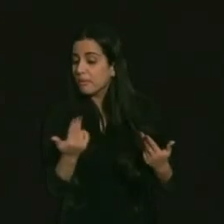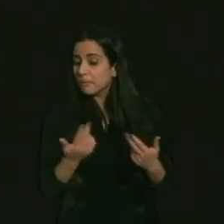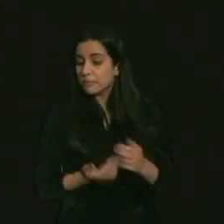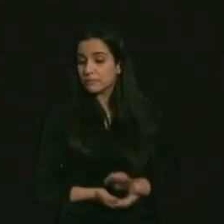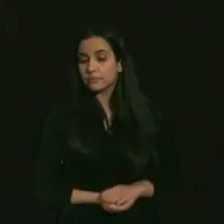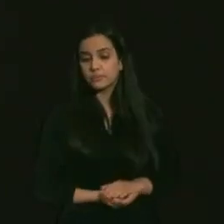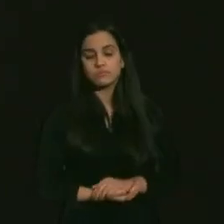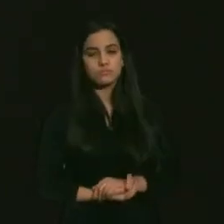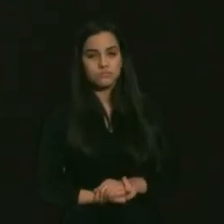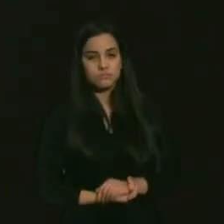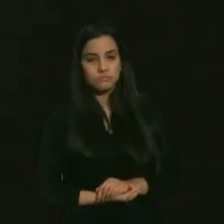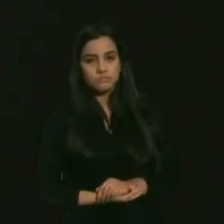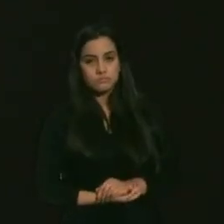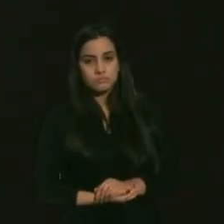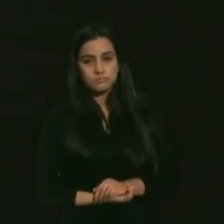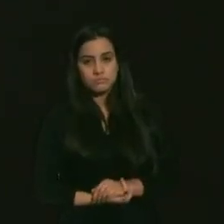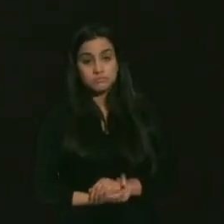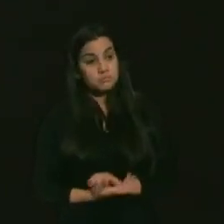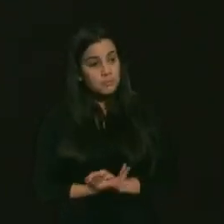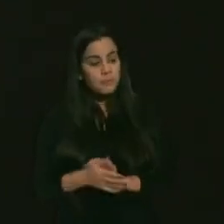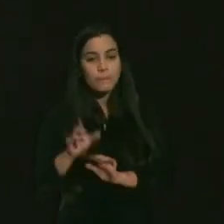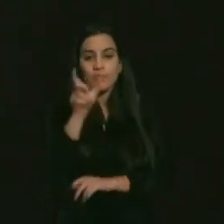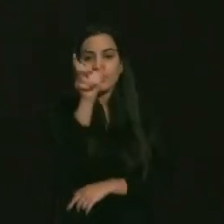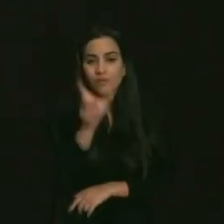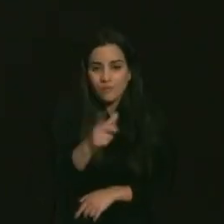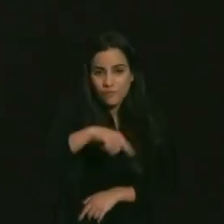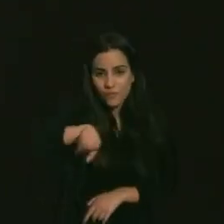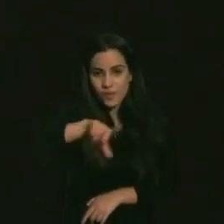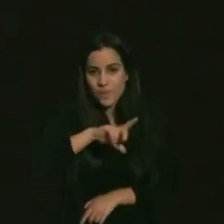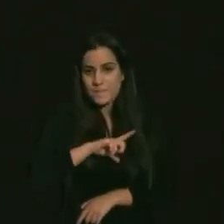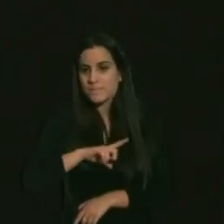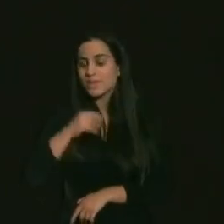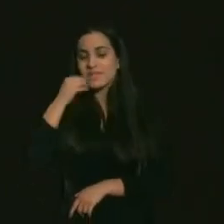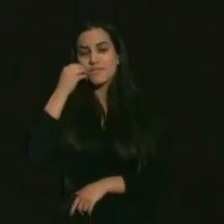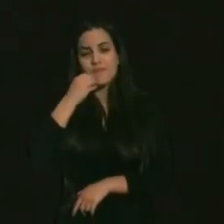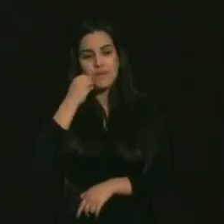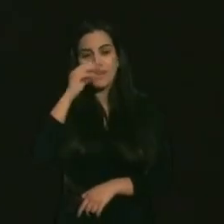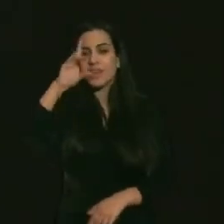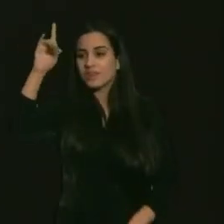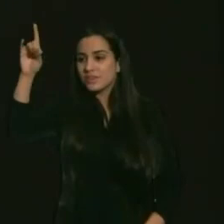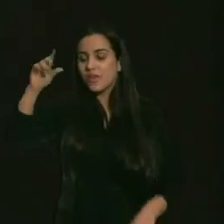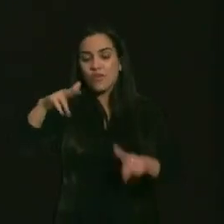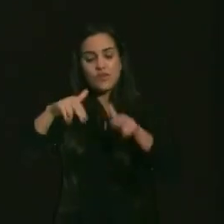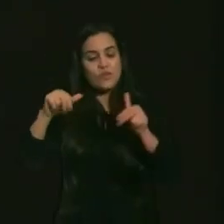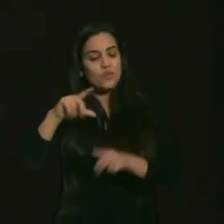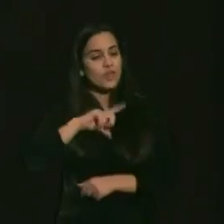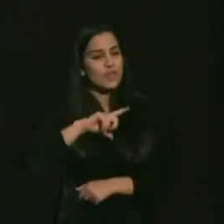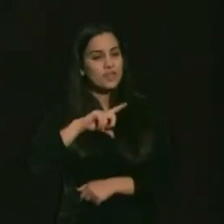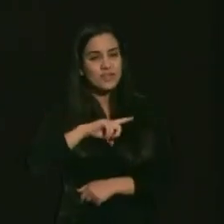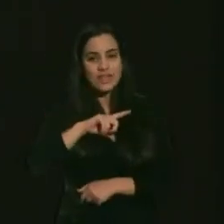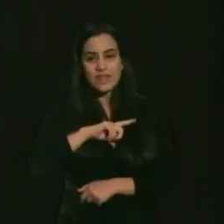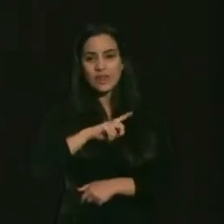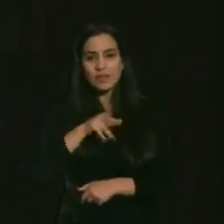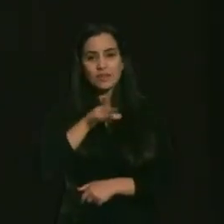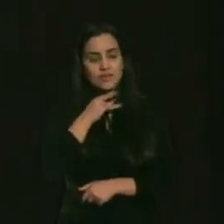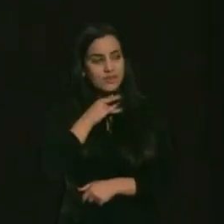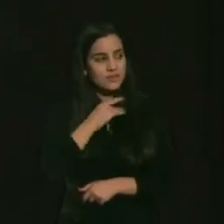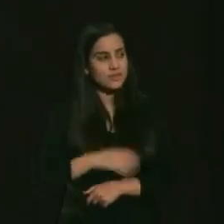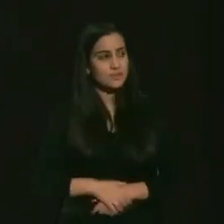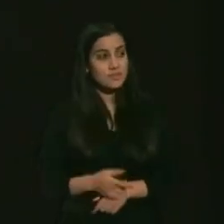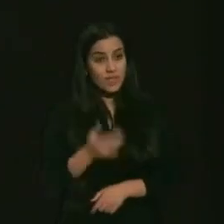Aquele que beber da água que eu lhe der, jamais terá sede. Eu não